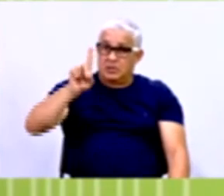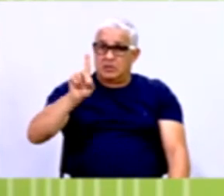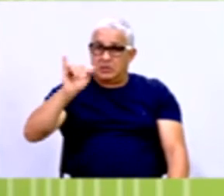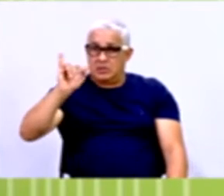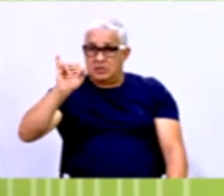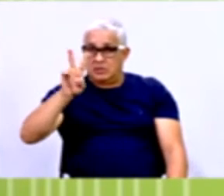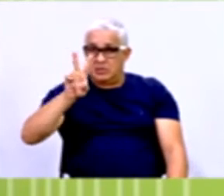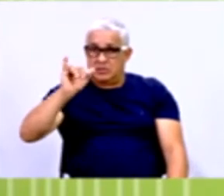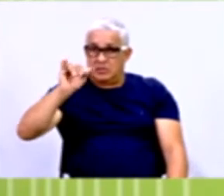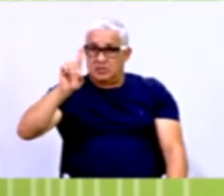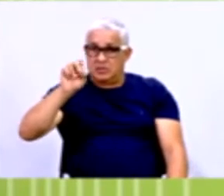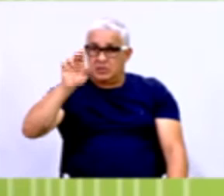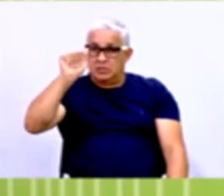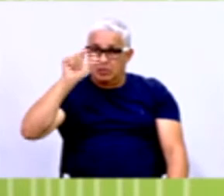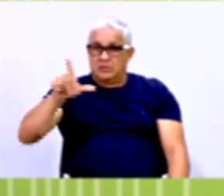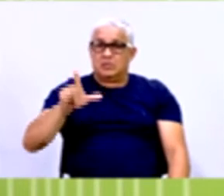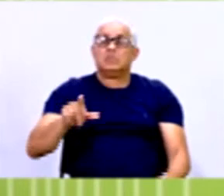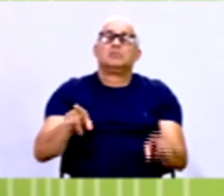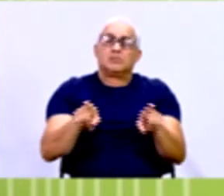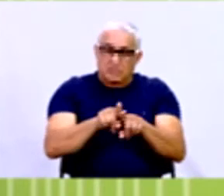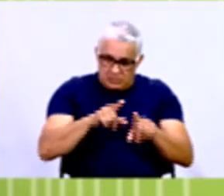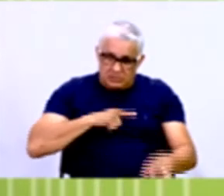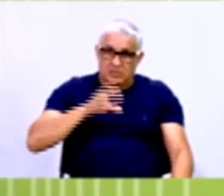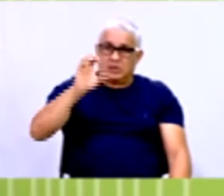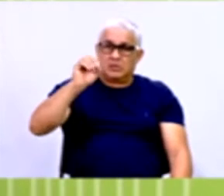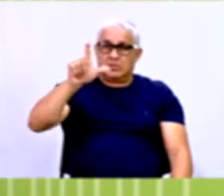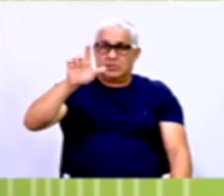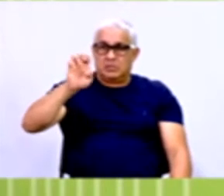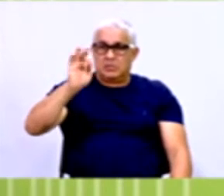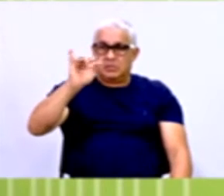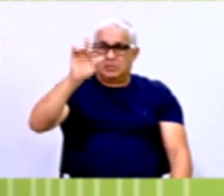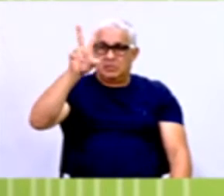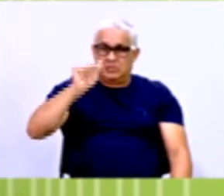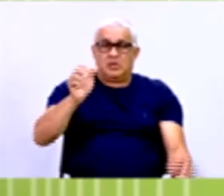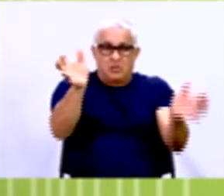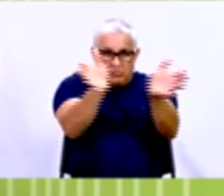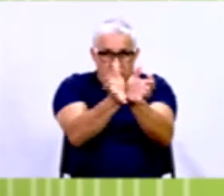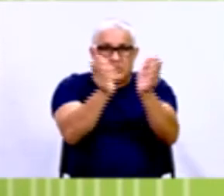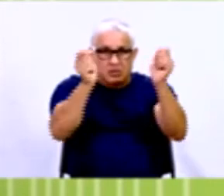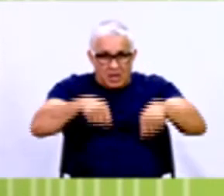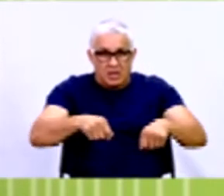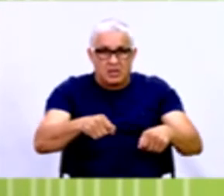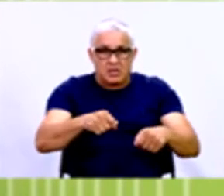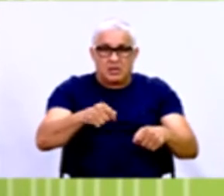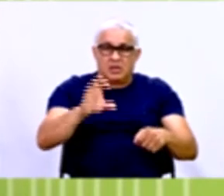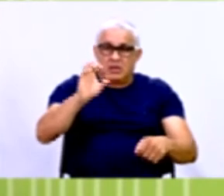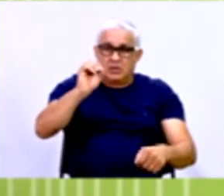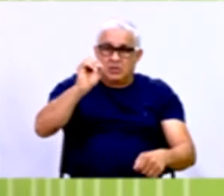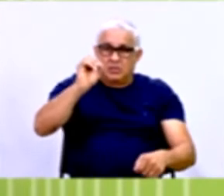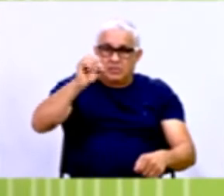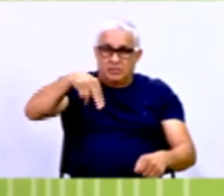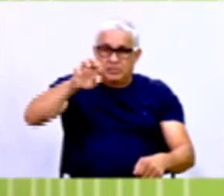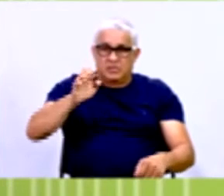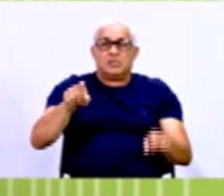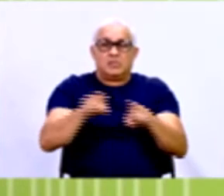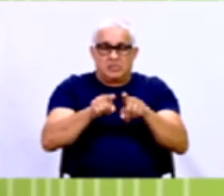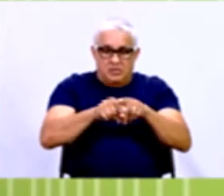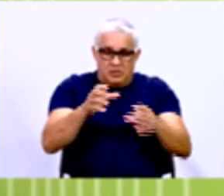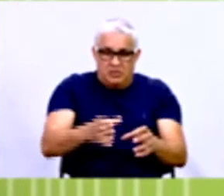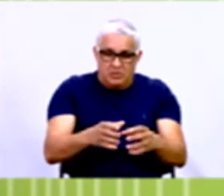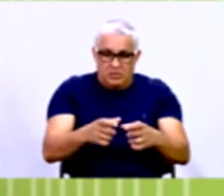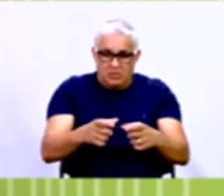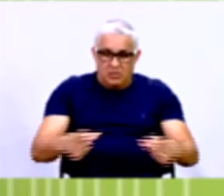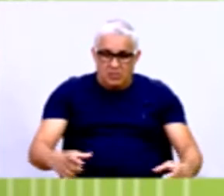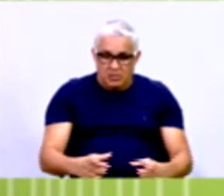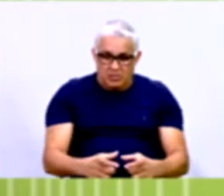proteção coletiva. São vários equipamentos de proteção coletiva. Por exemplo, um cone, né? Uma faixa de sinalização, um extintor